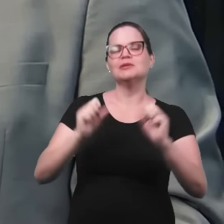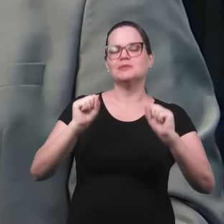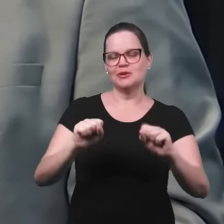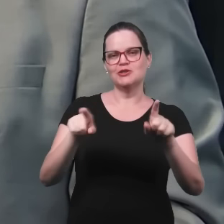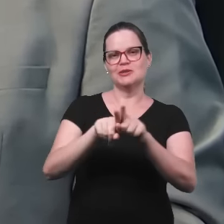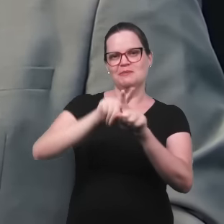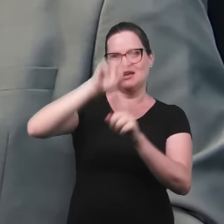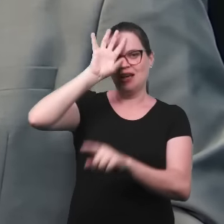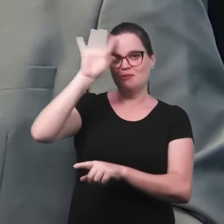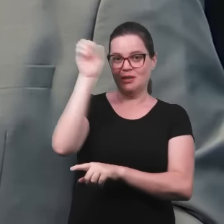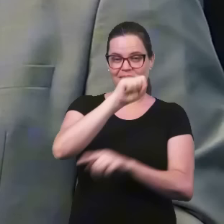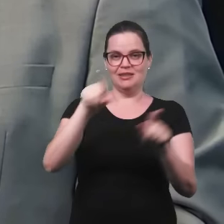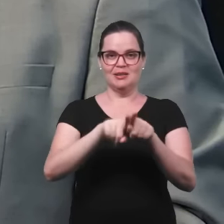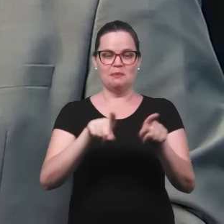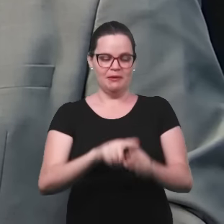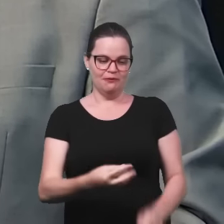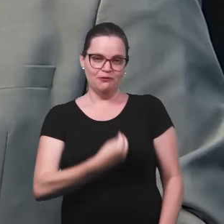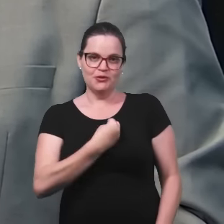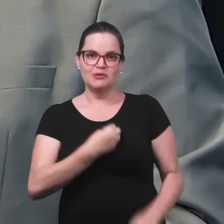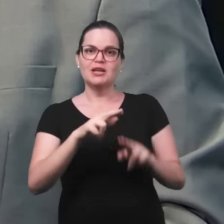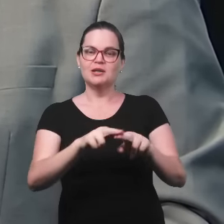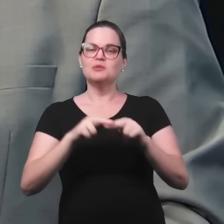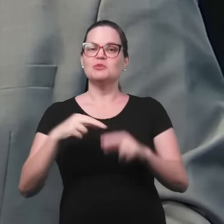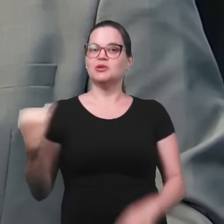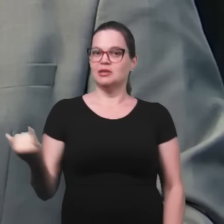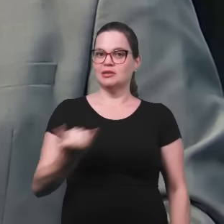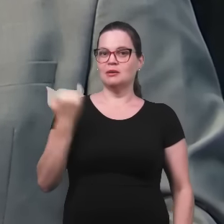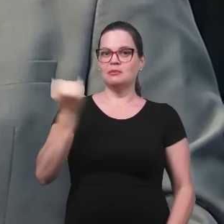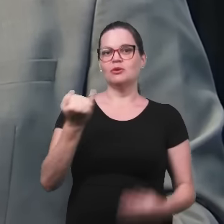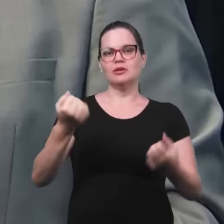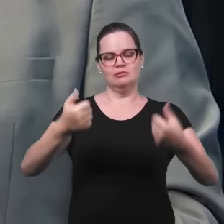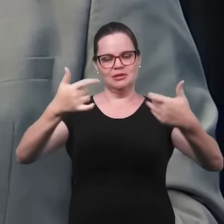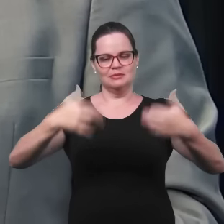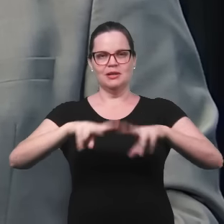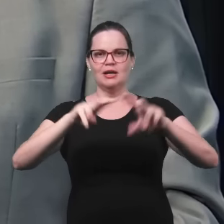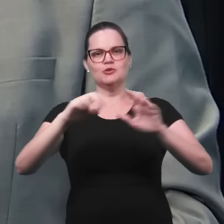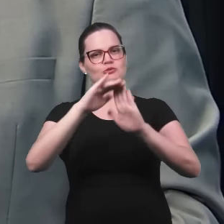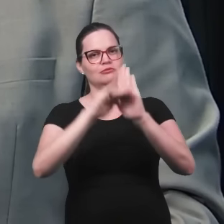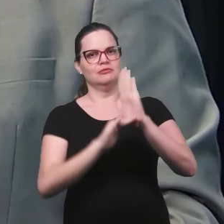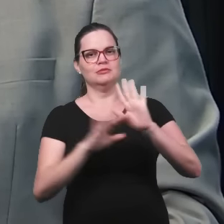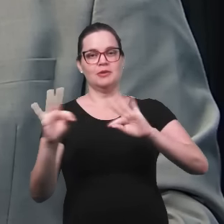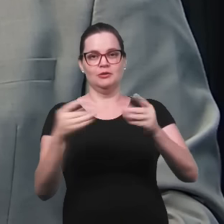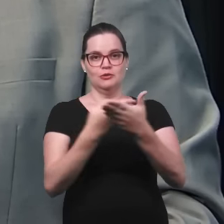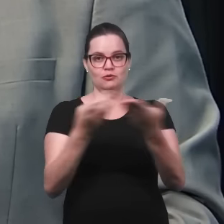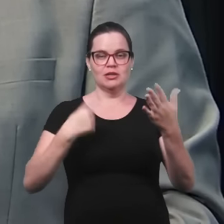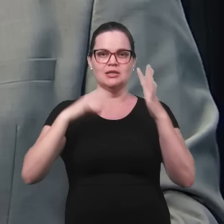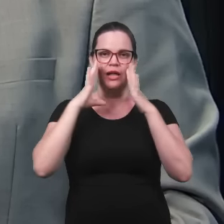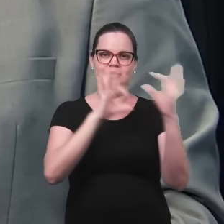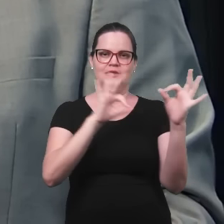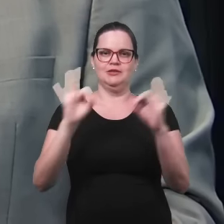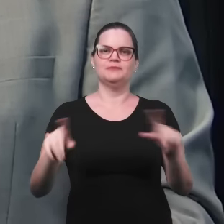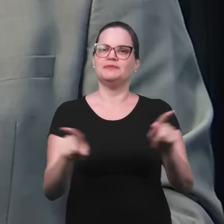e vivendo. Por isso a importância desse programa para todos que nos ouvem. Vamos,